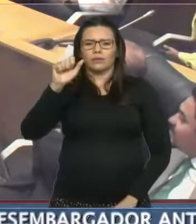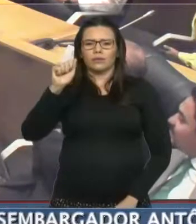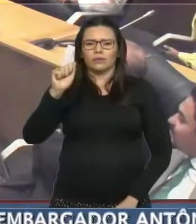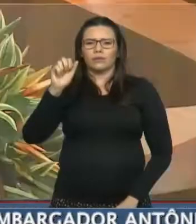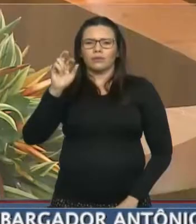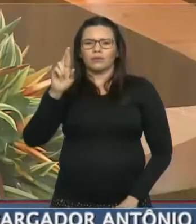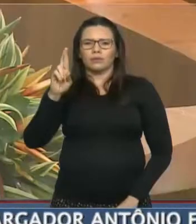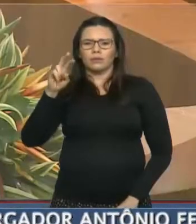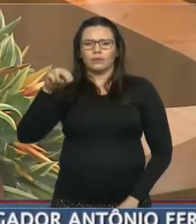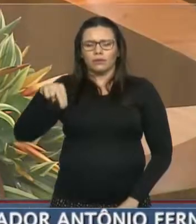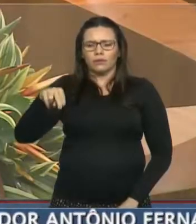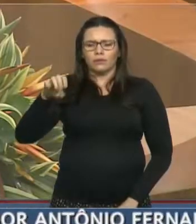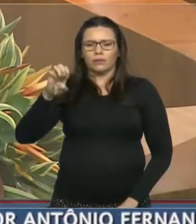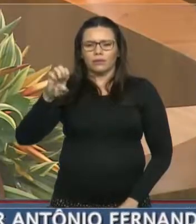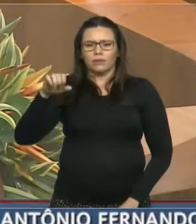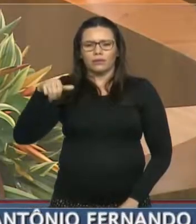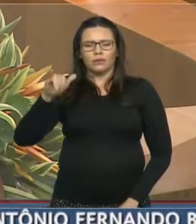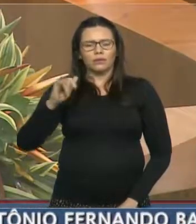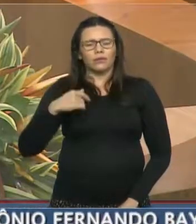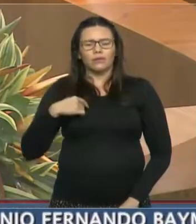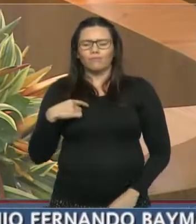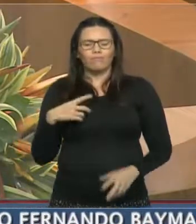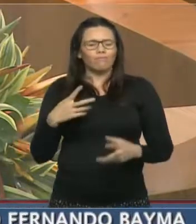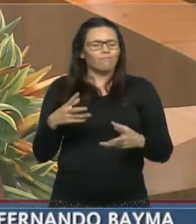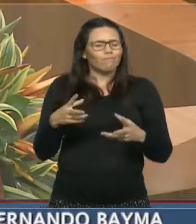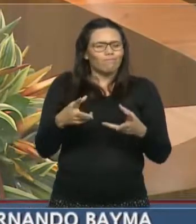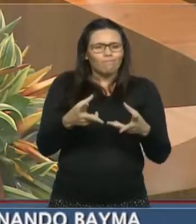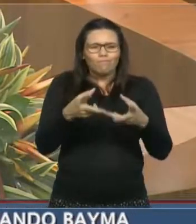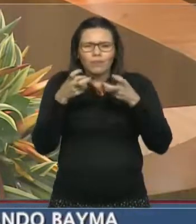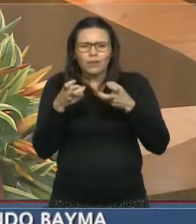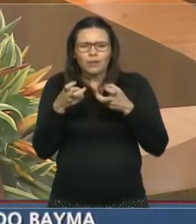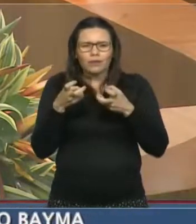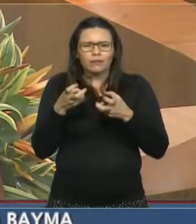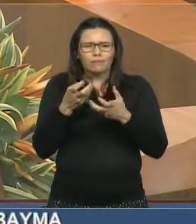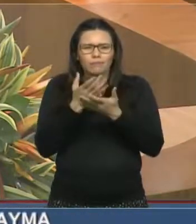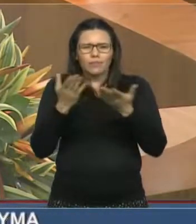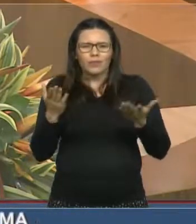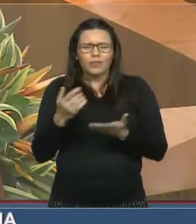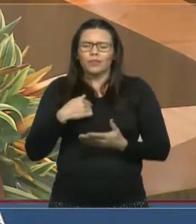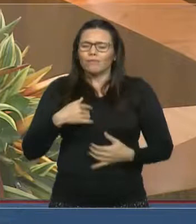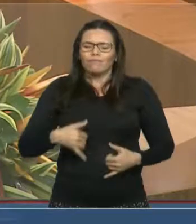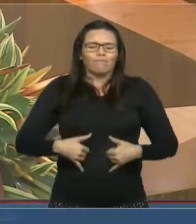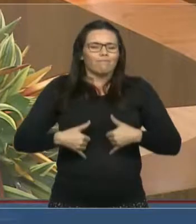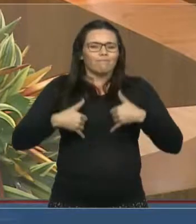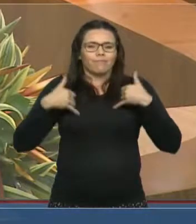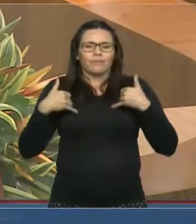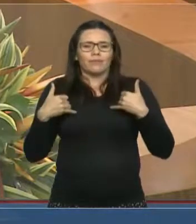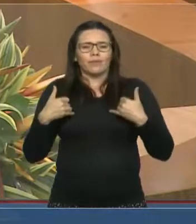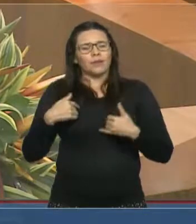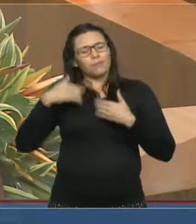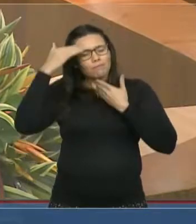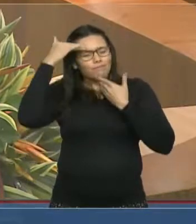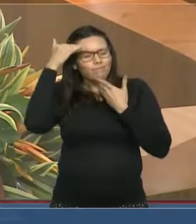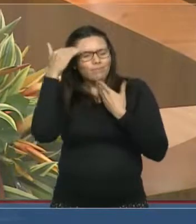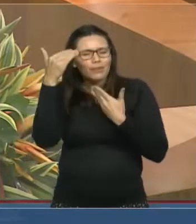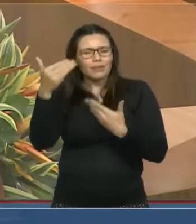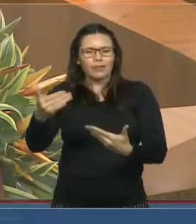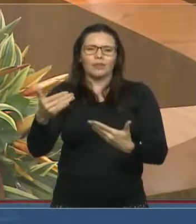aí tudo me envaidece, né? E o meu muito obrigado de todos vocês. Realmente eu saio